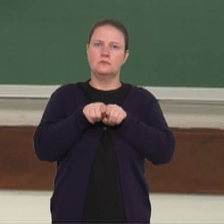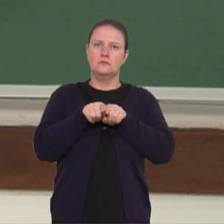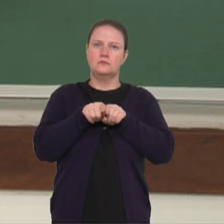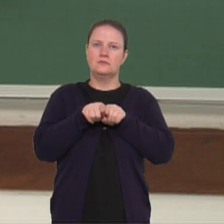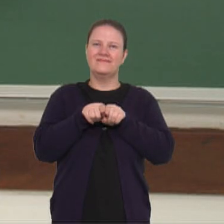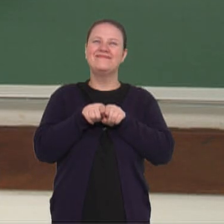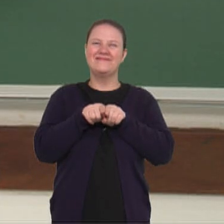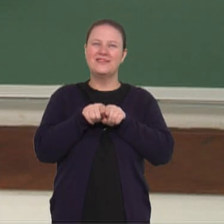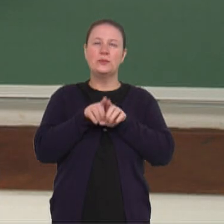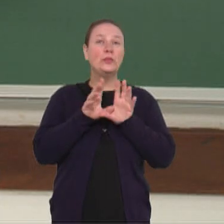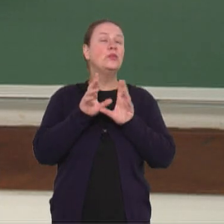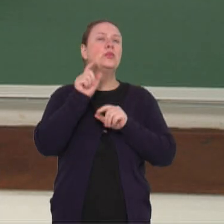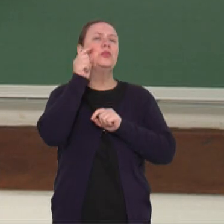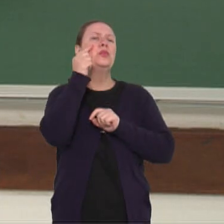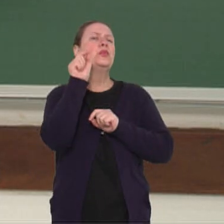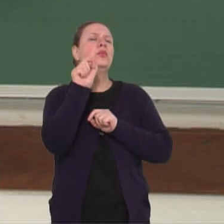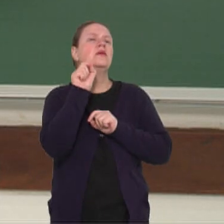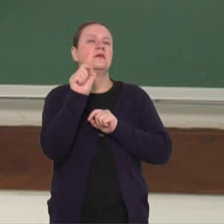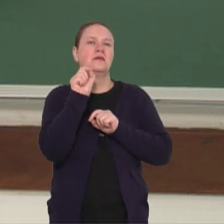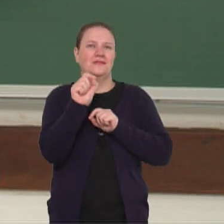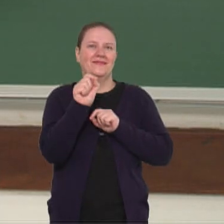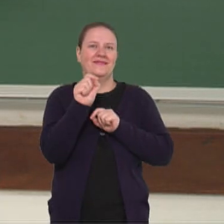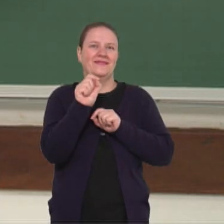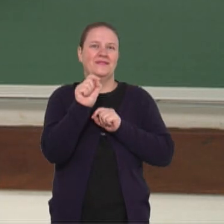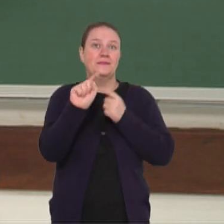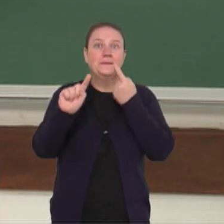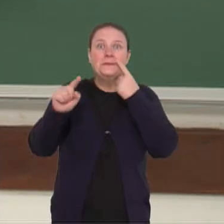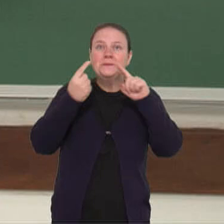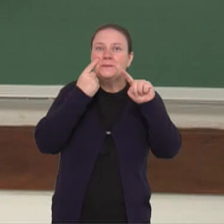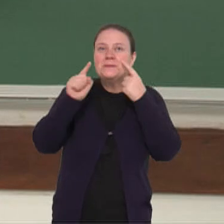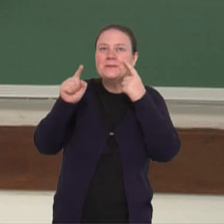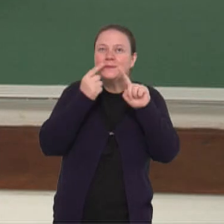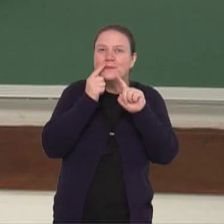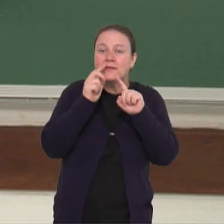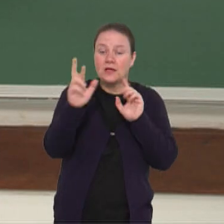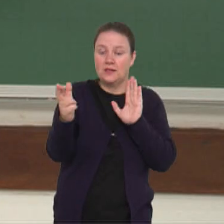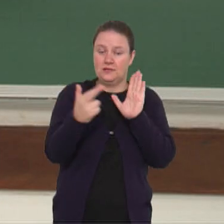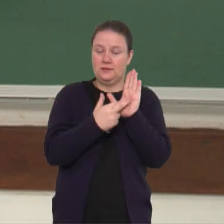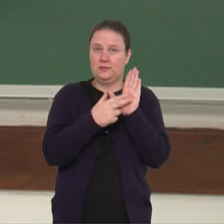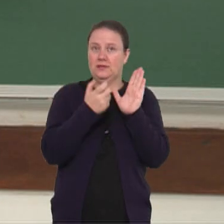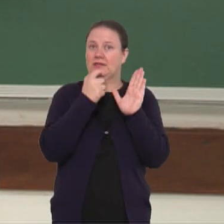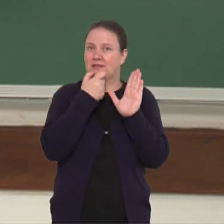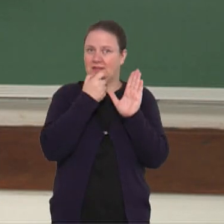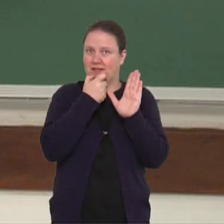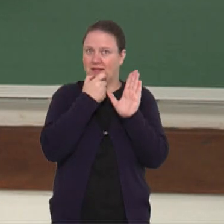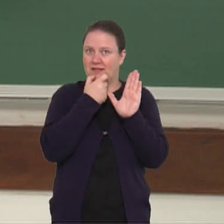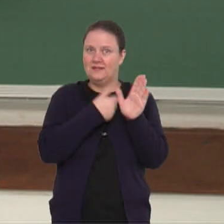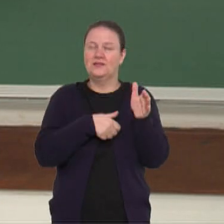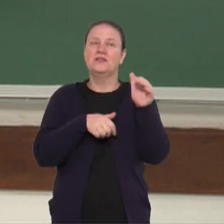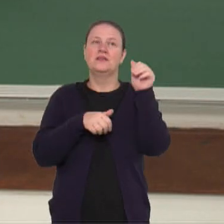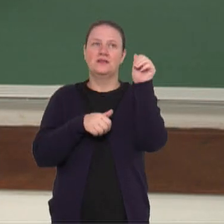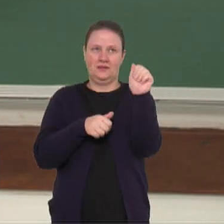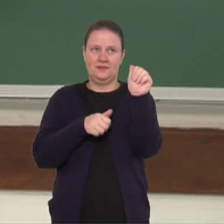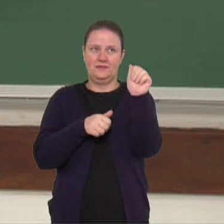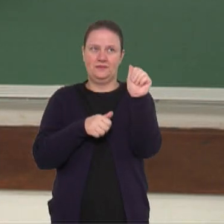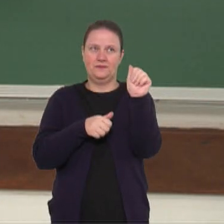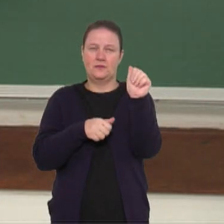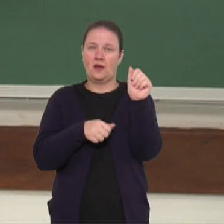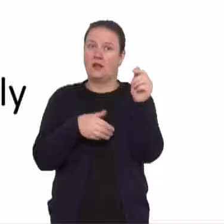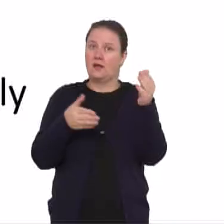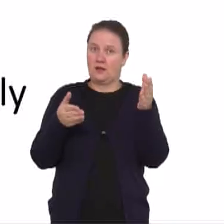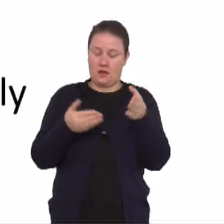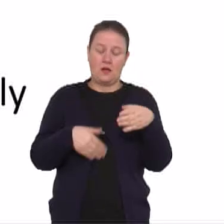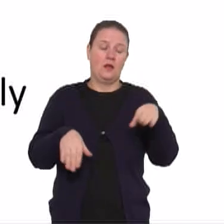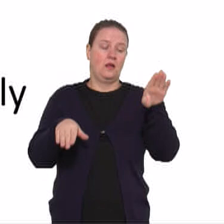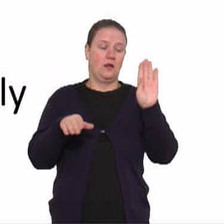bumbum. O que será? Só que em inglês, tá? Daí vocês vão colocar a resposta A. Já traduzi para vocês. A B.